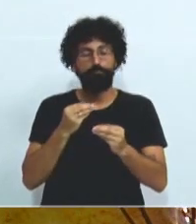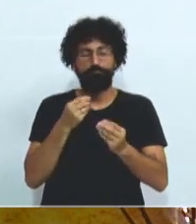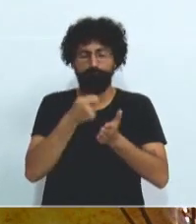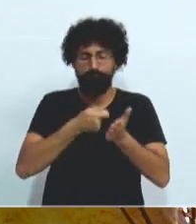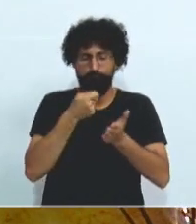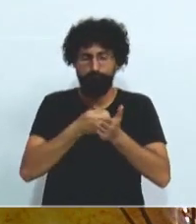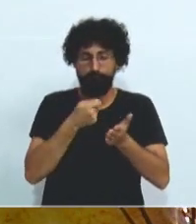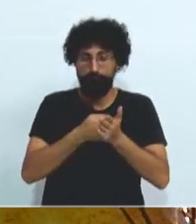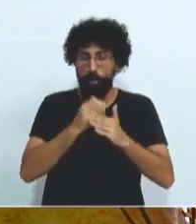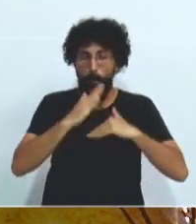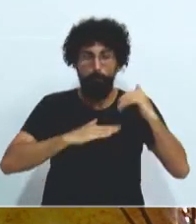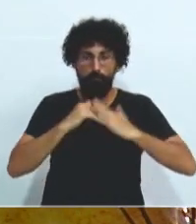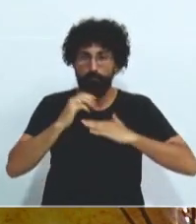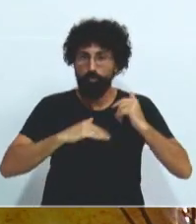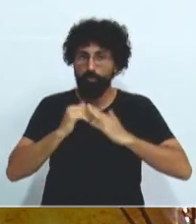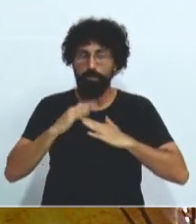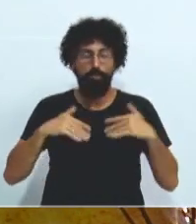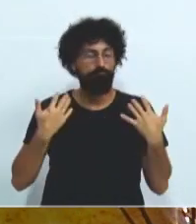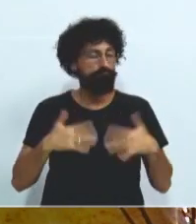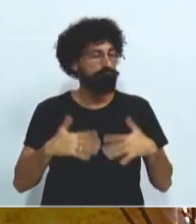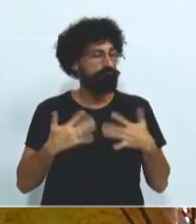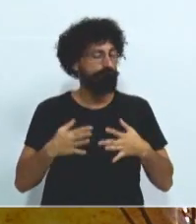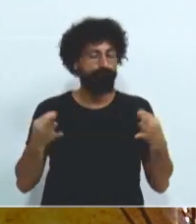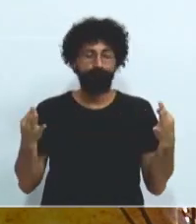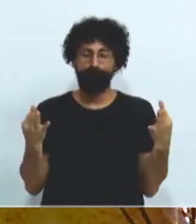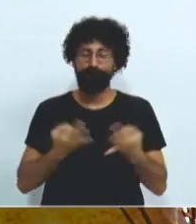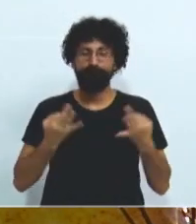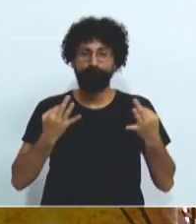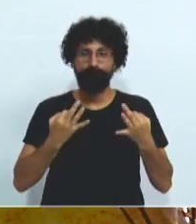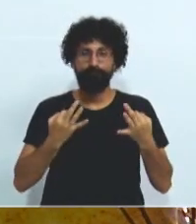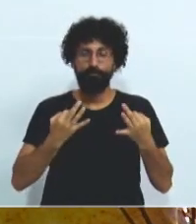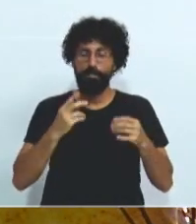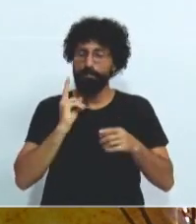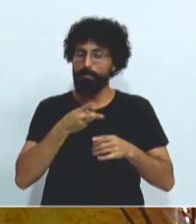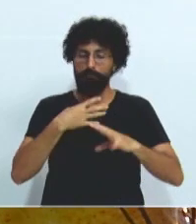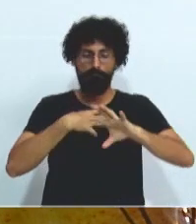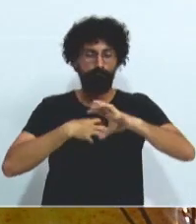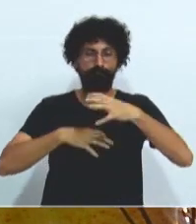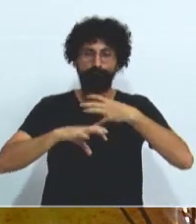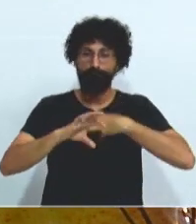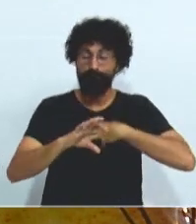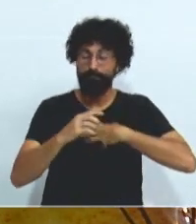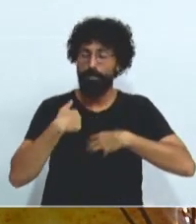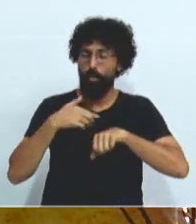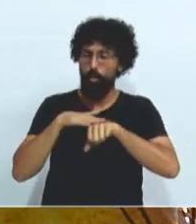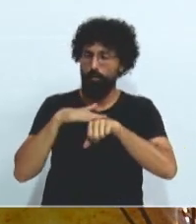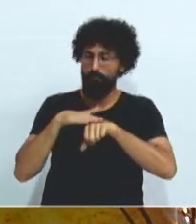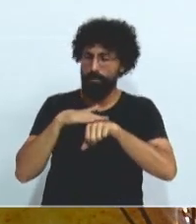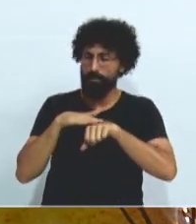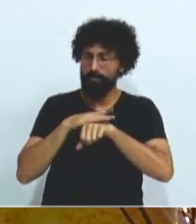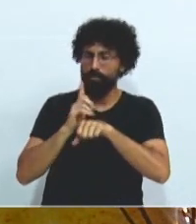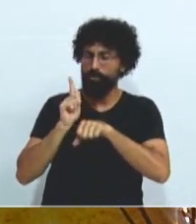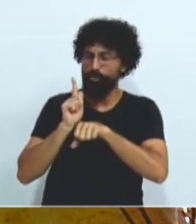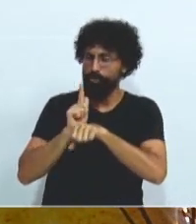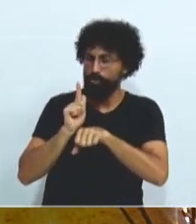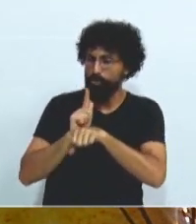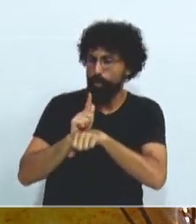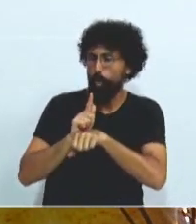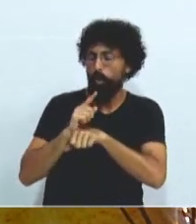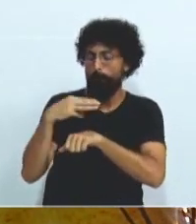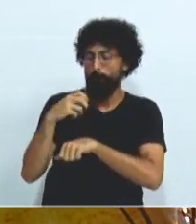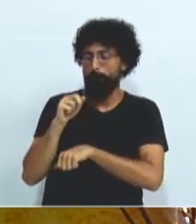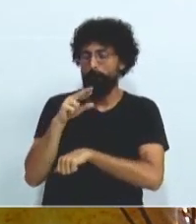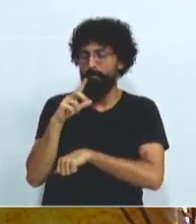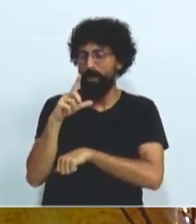Eles realmente são humanos. Eles vivem. Quando eu estava conversando com o gestor lá, o Marlon, ele ficou emocionado, sabe?